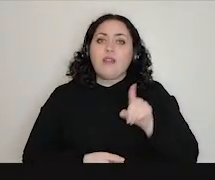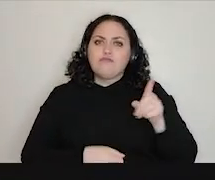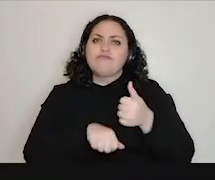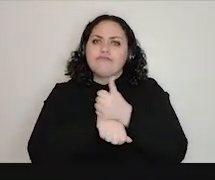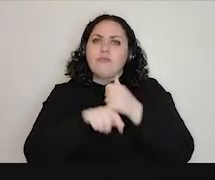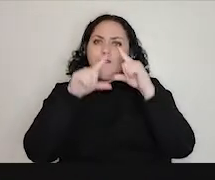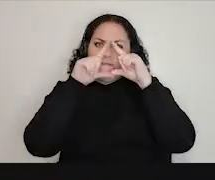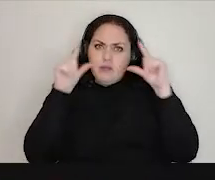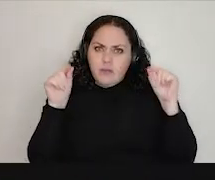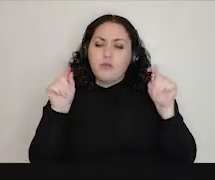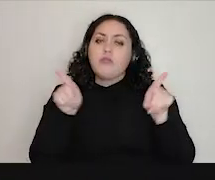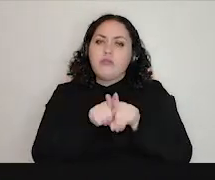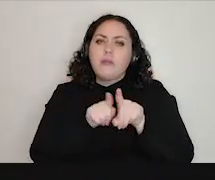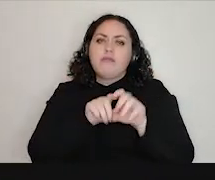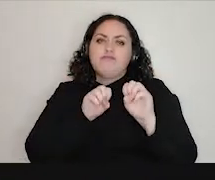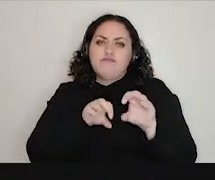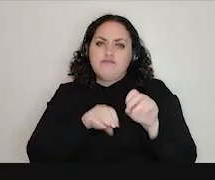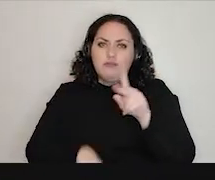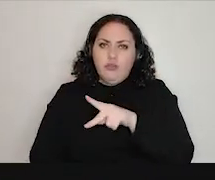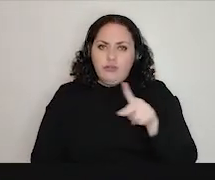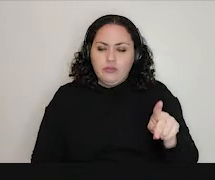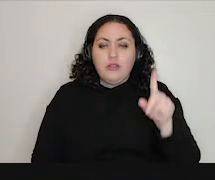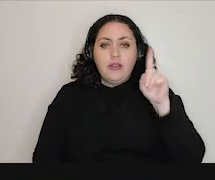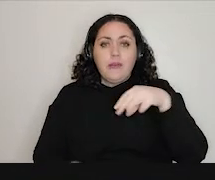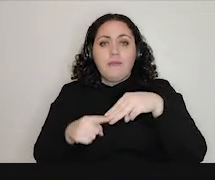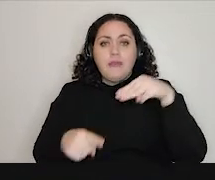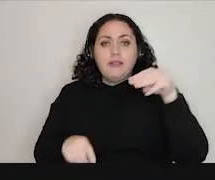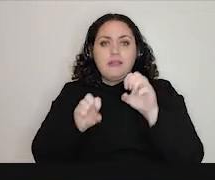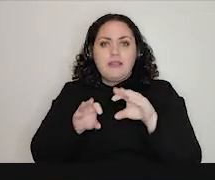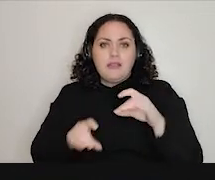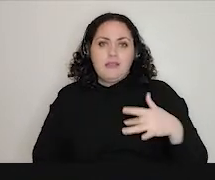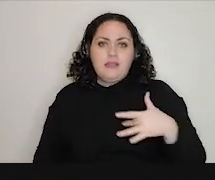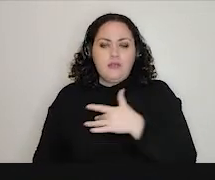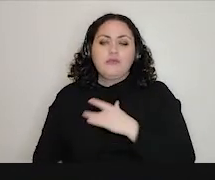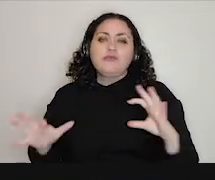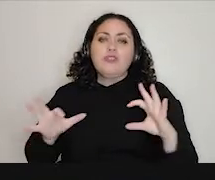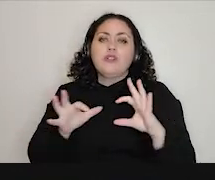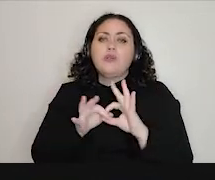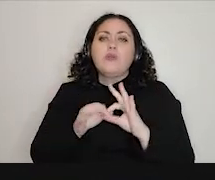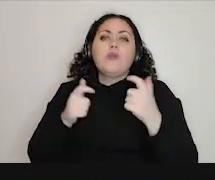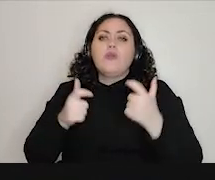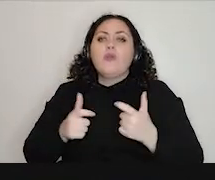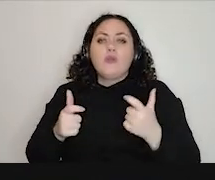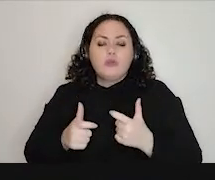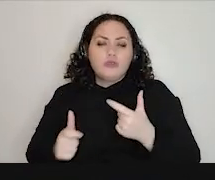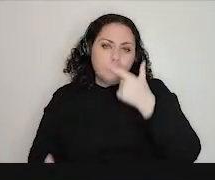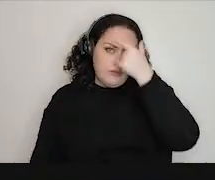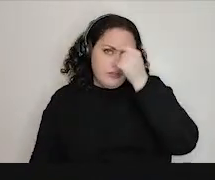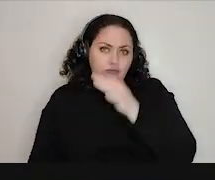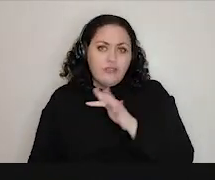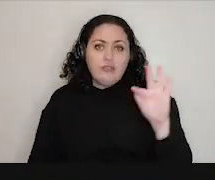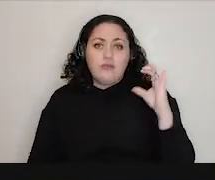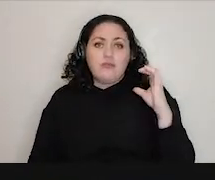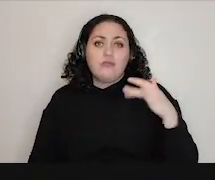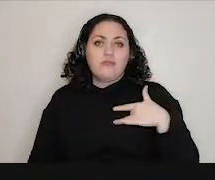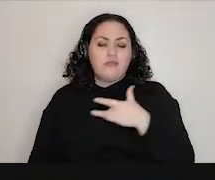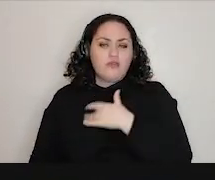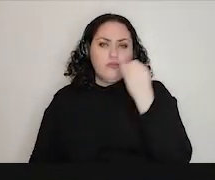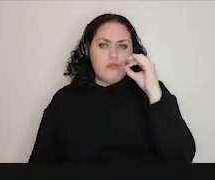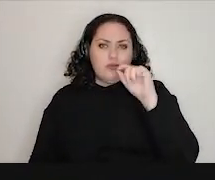de enfermeiro, é educador, mestre em ensino na saúde pela Universidade Federal de Ciências da Saúde de Porto